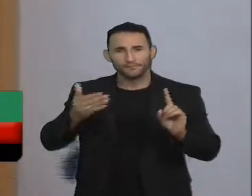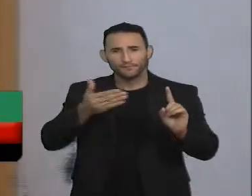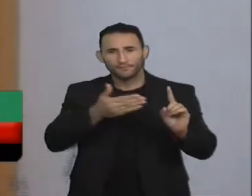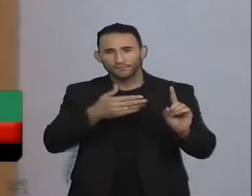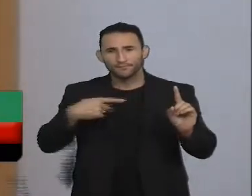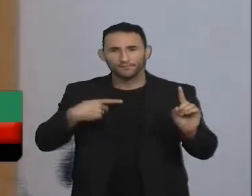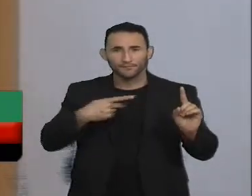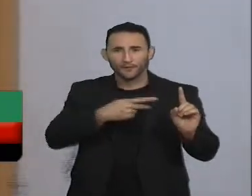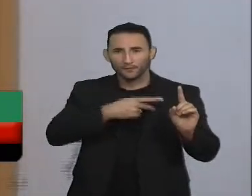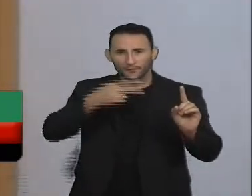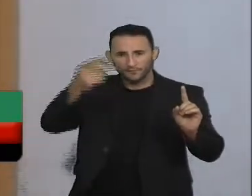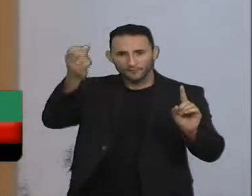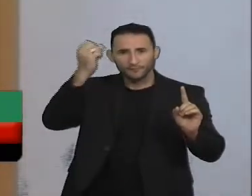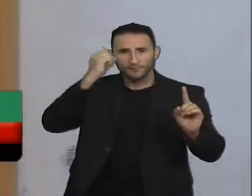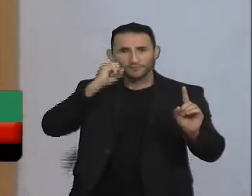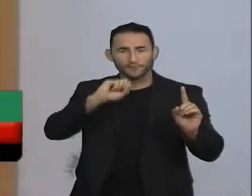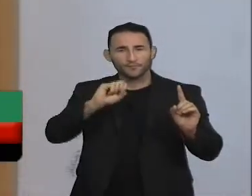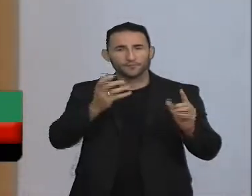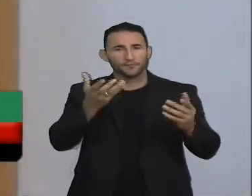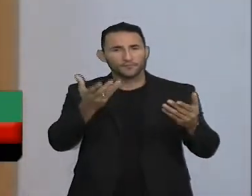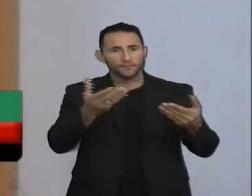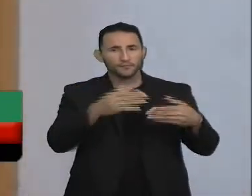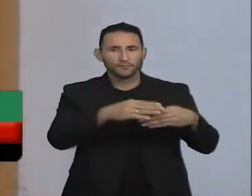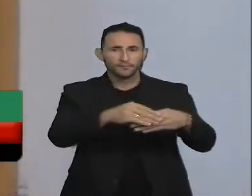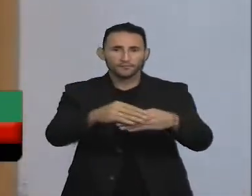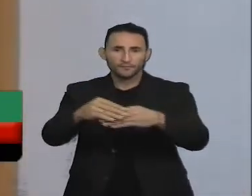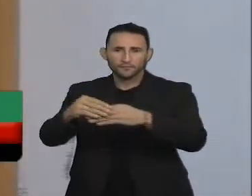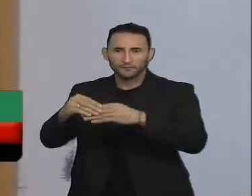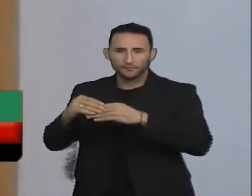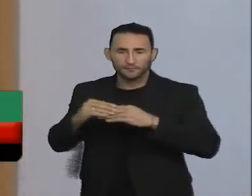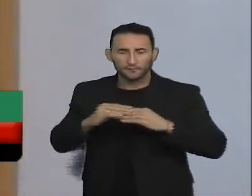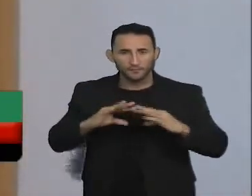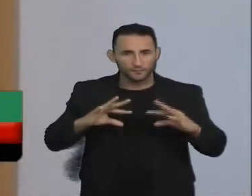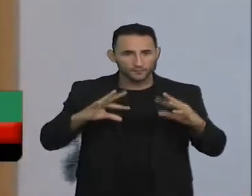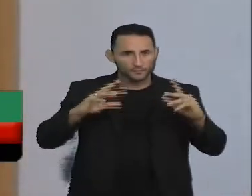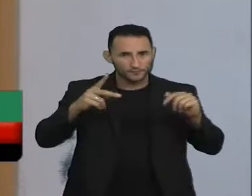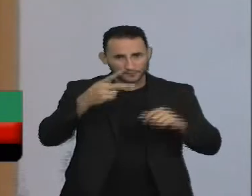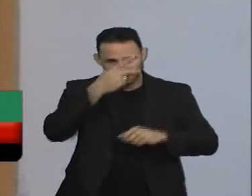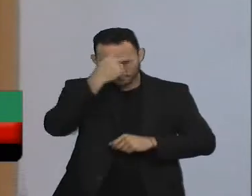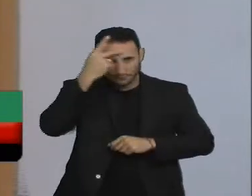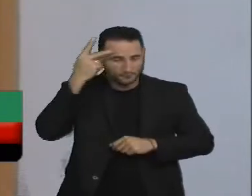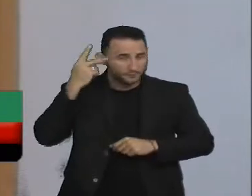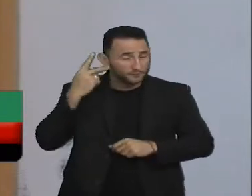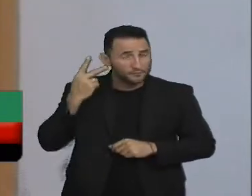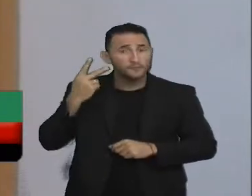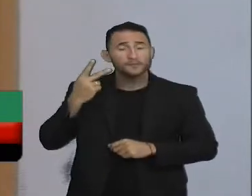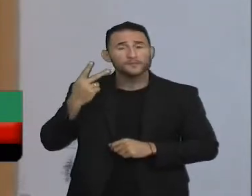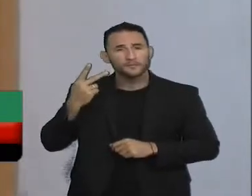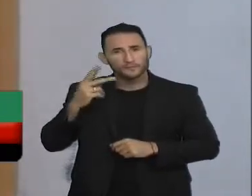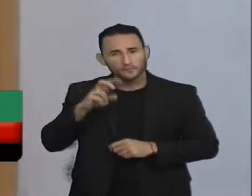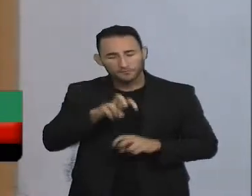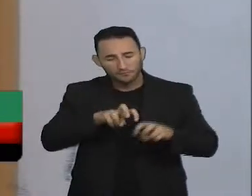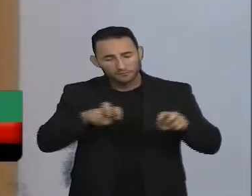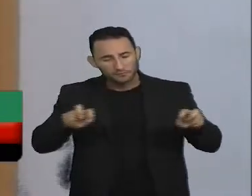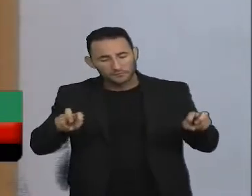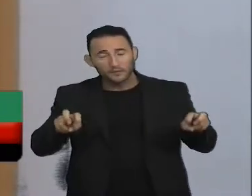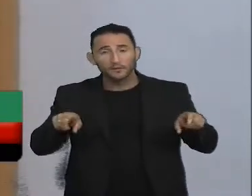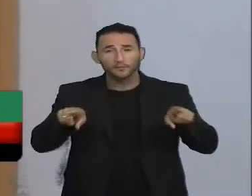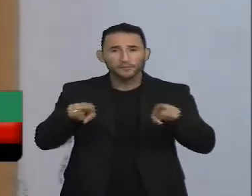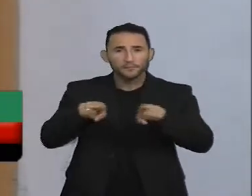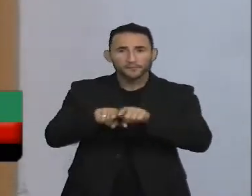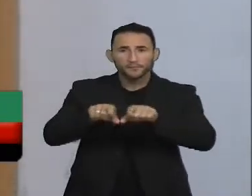Cristiane Selegato, eu quero saudar todos os membros da mesa. Em nome do meu colega de bancada ali, vereador